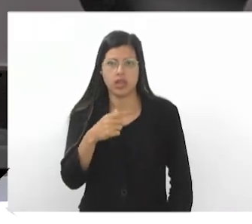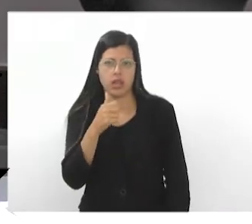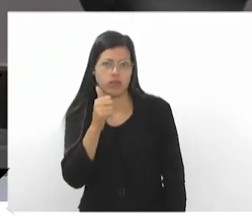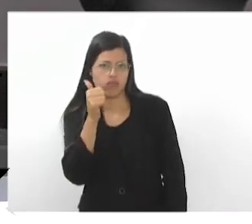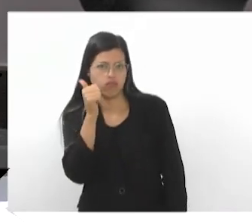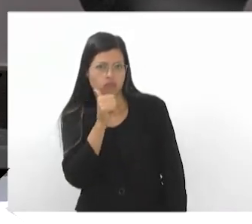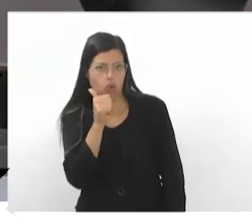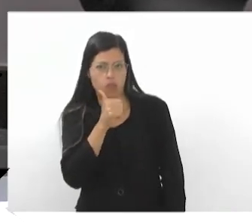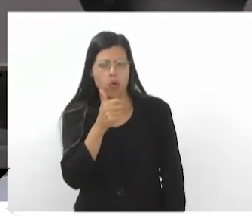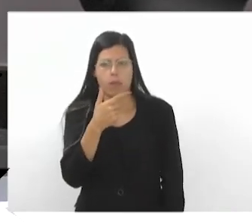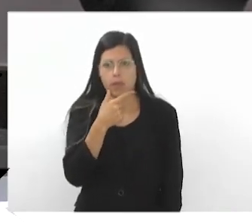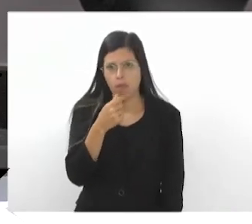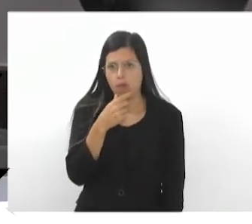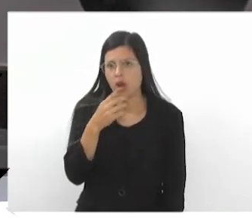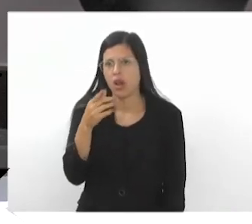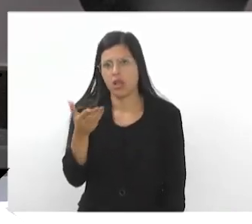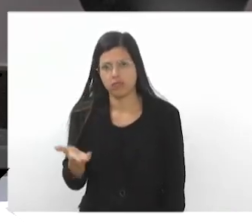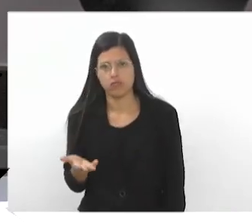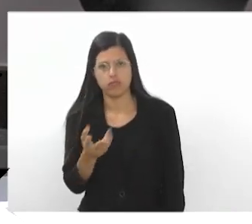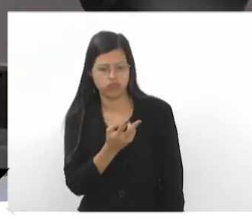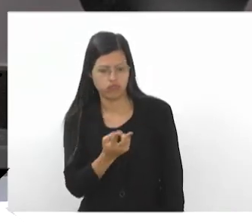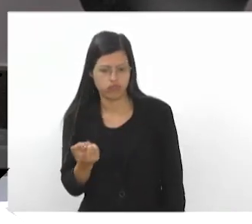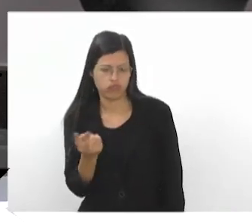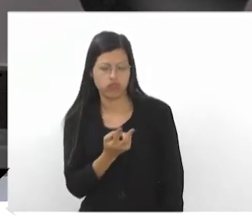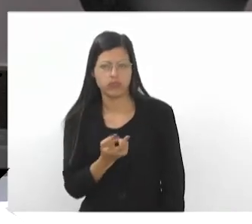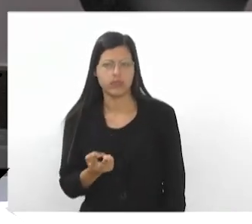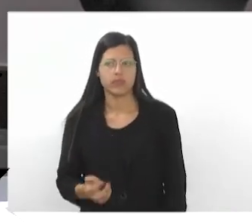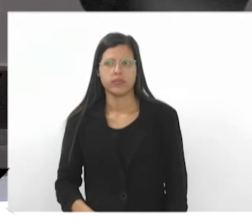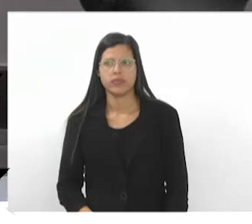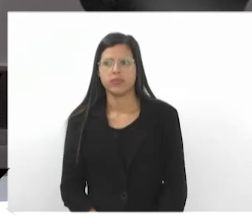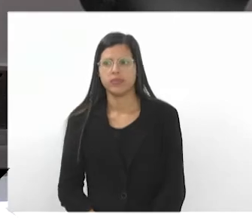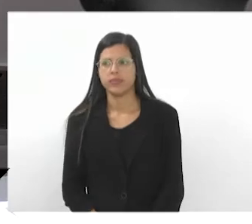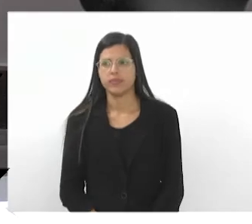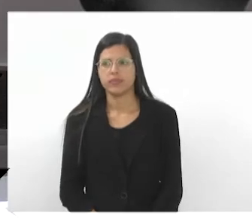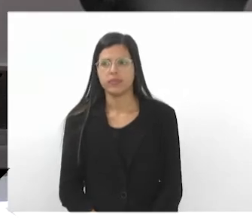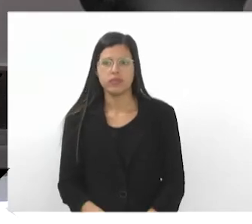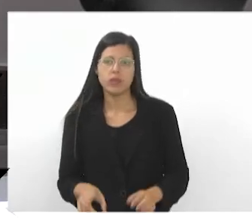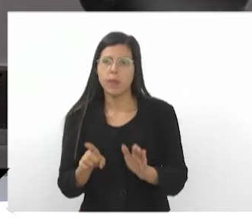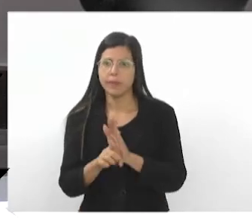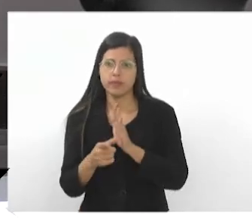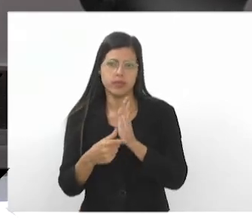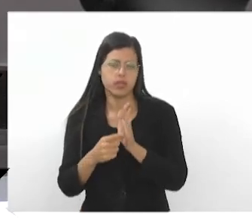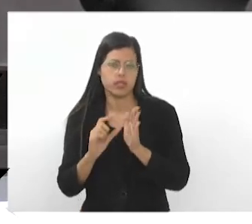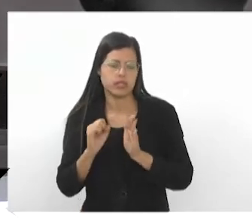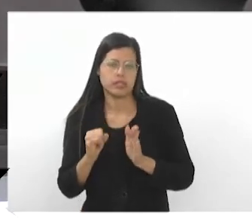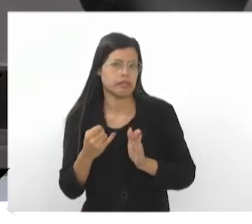existia no vocabulário. Existe, né? Então, eu estaria tendente... Posso sugerir